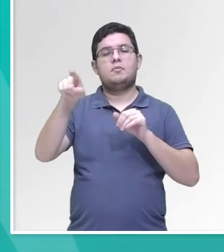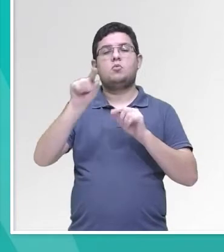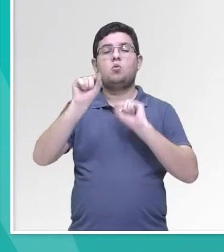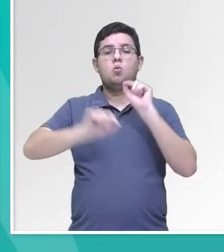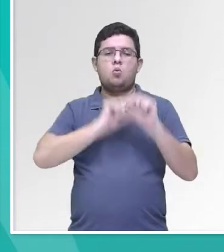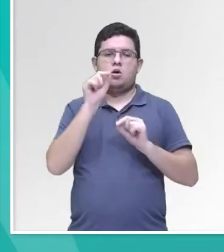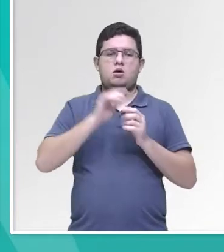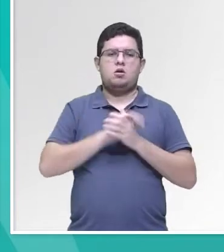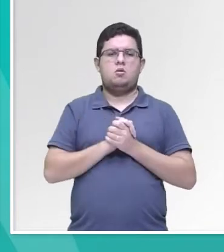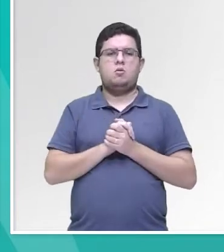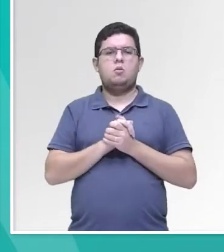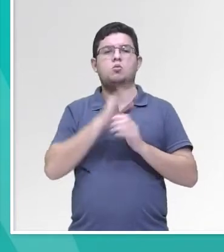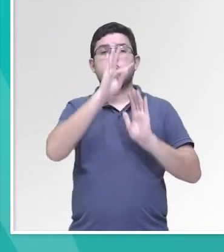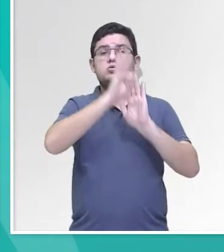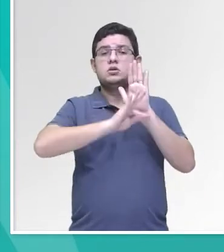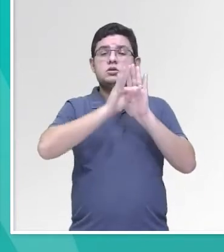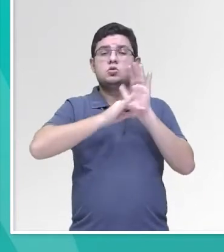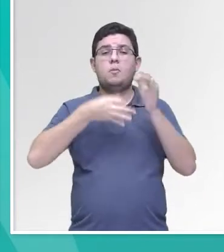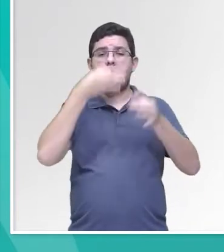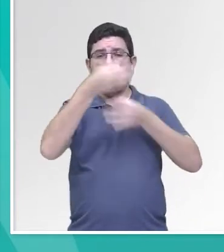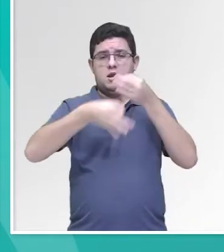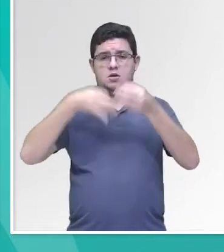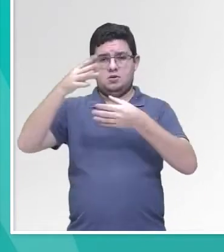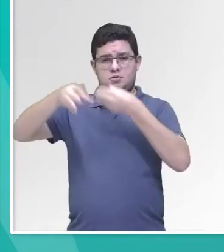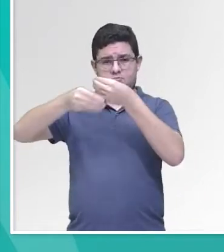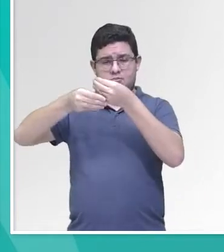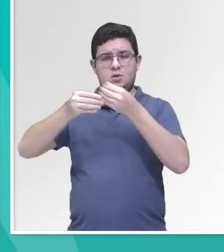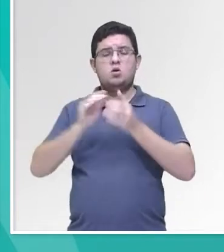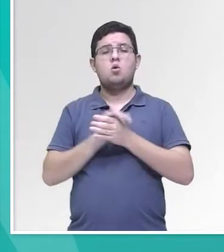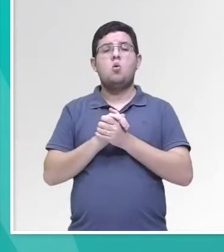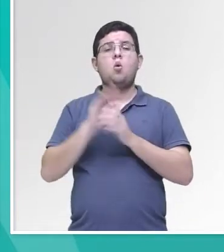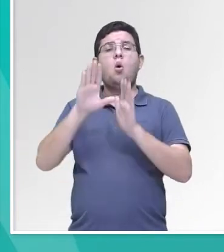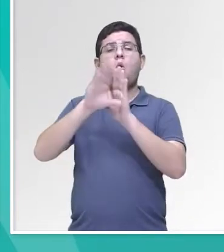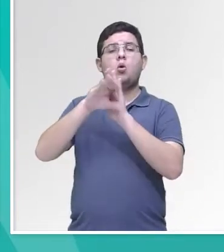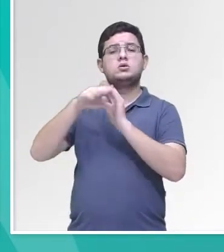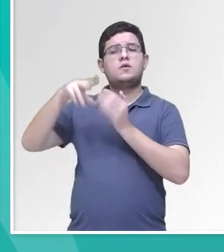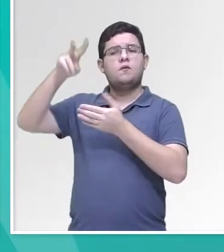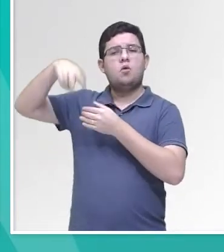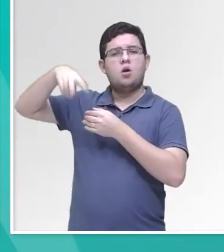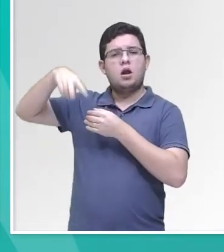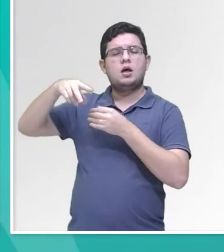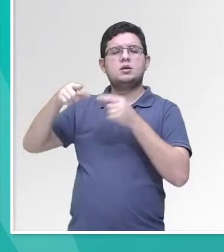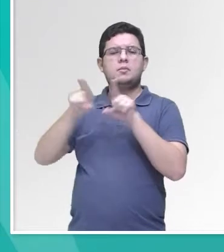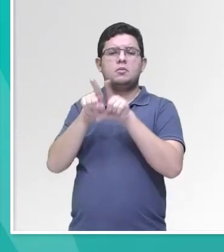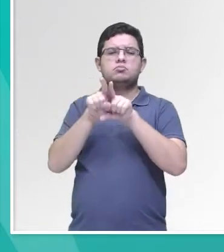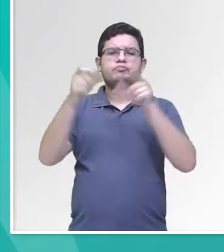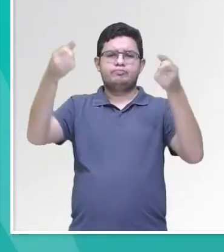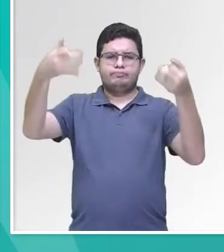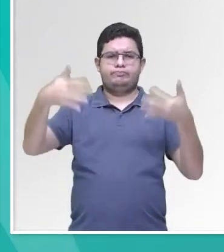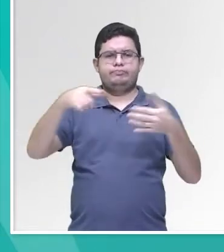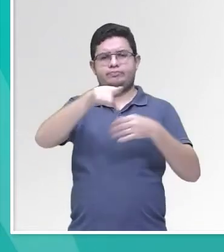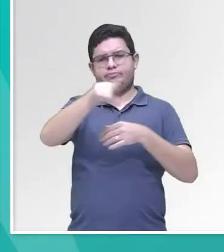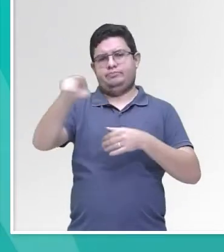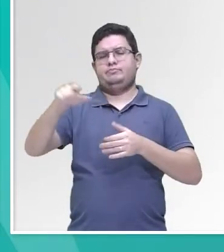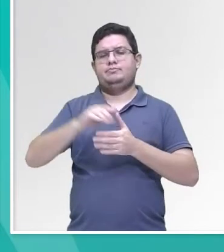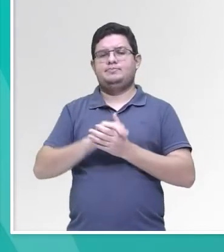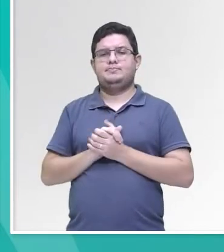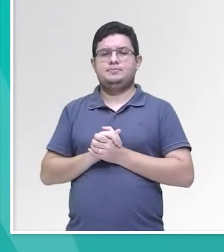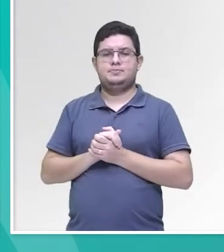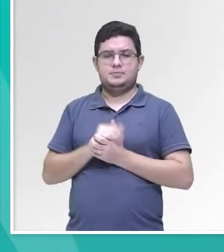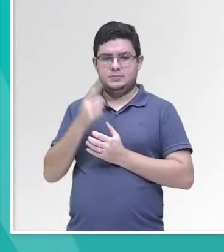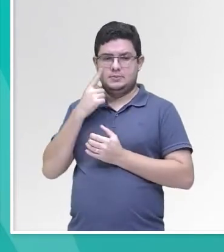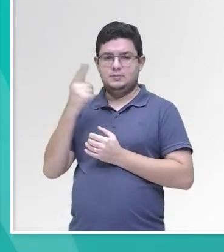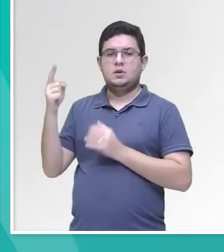dissertativo argumentativo, nós vamos então ler um conceito e explicar bonitinho, passo a passo para vocês. Olhem só na